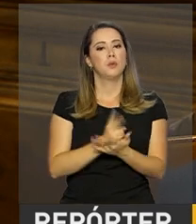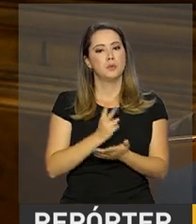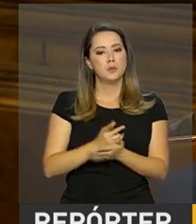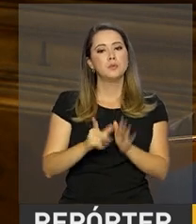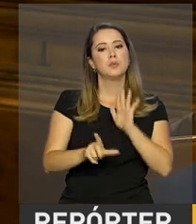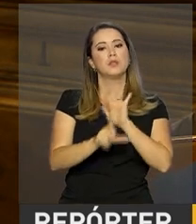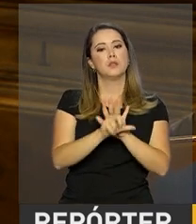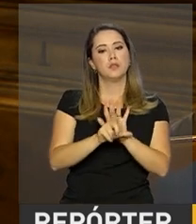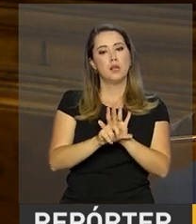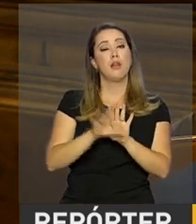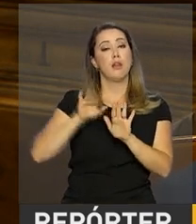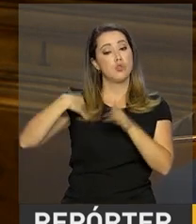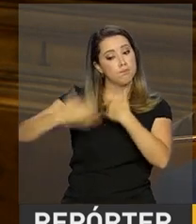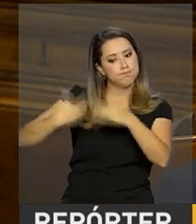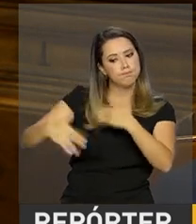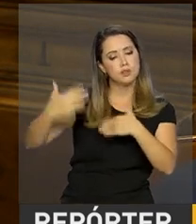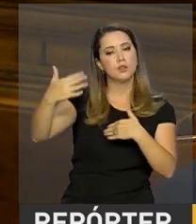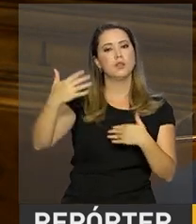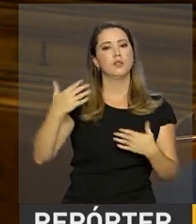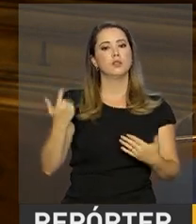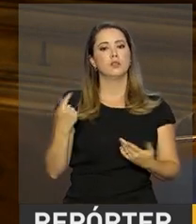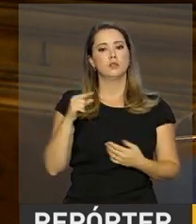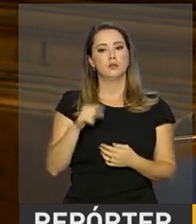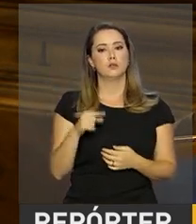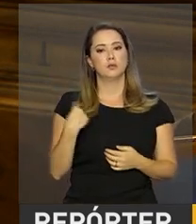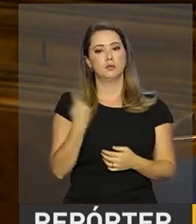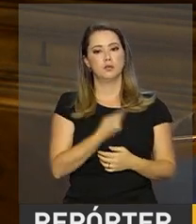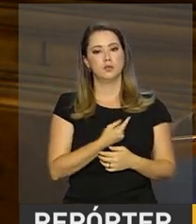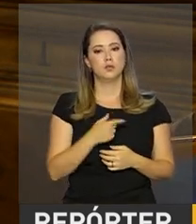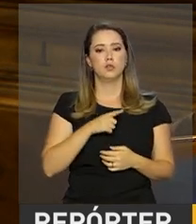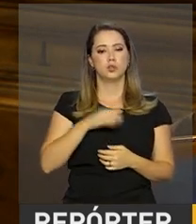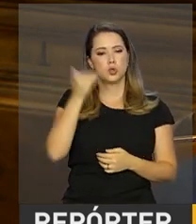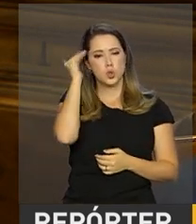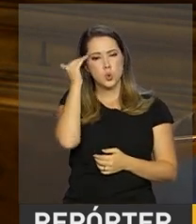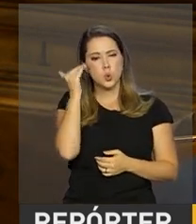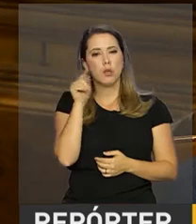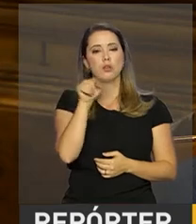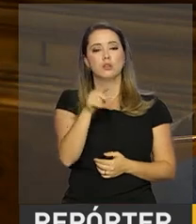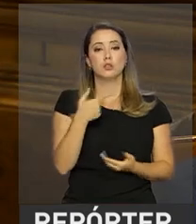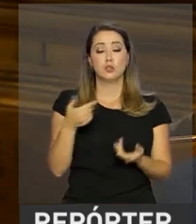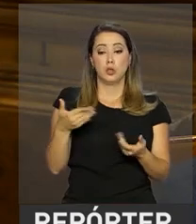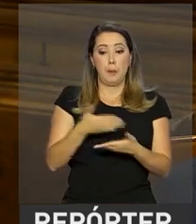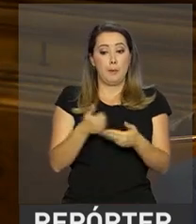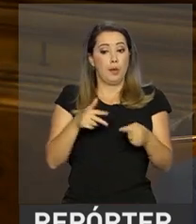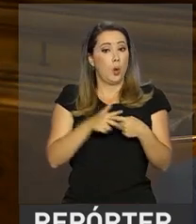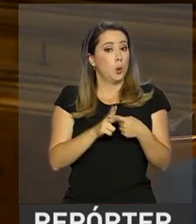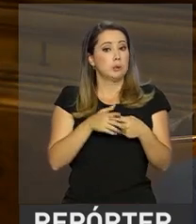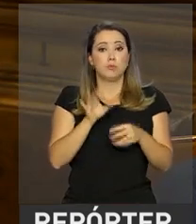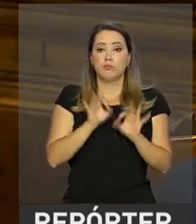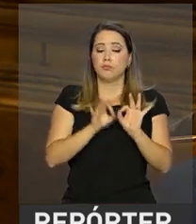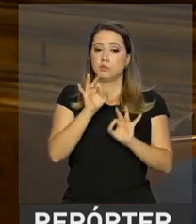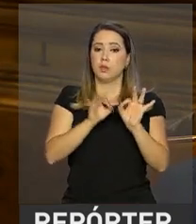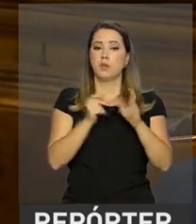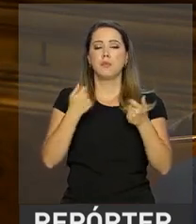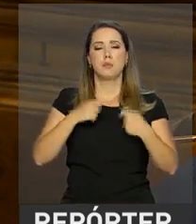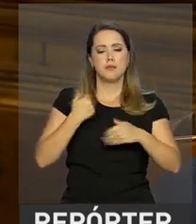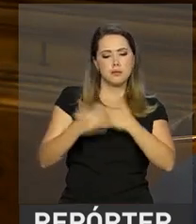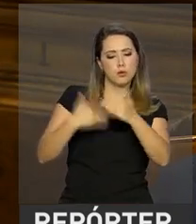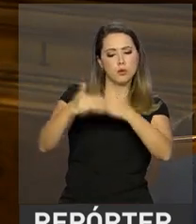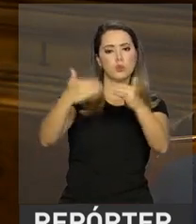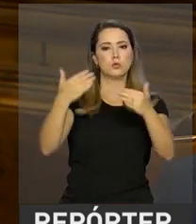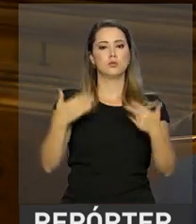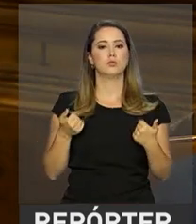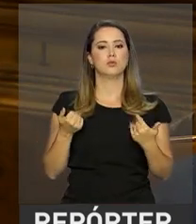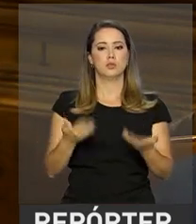legislação muito avançada muito avançada a gente entende que o aperfeiçoamento dessa legislação precisa continuar